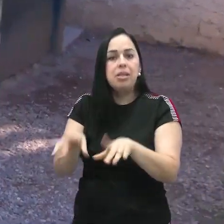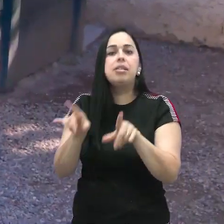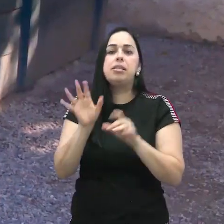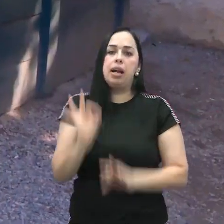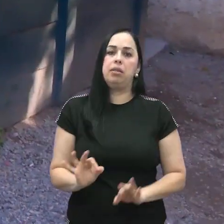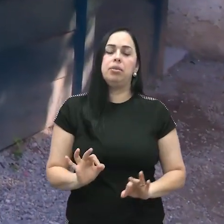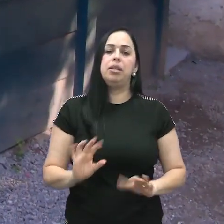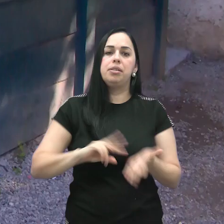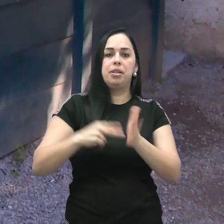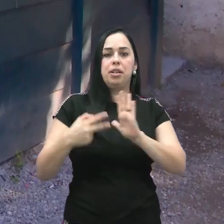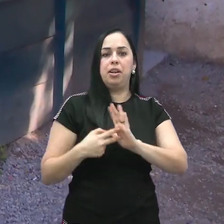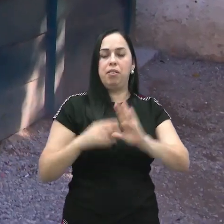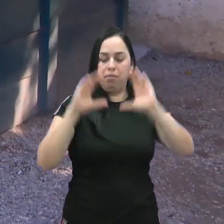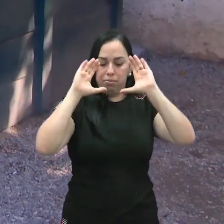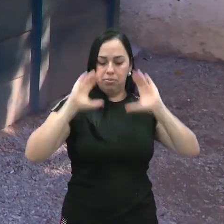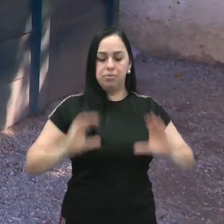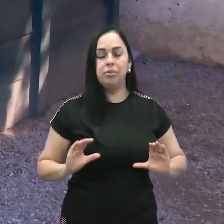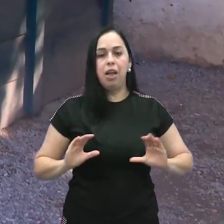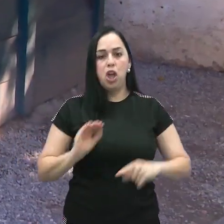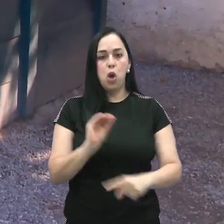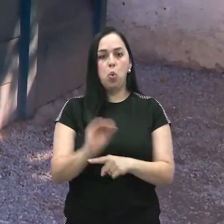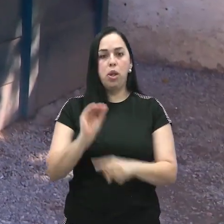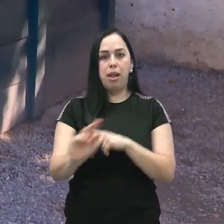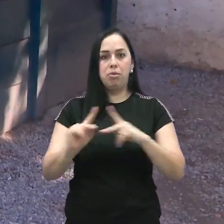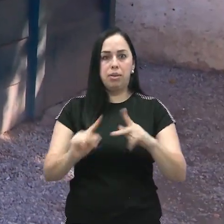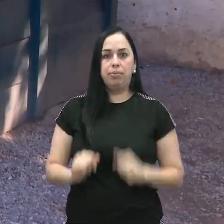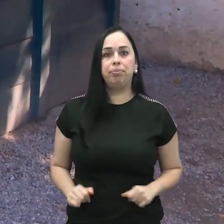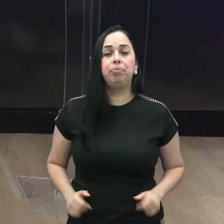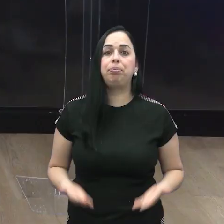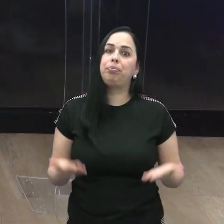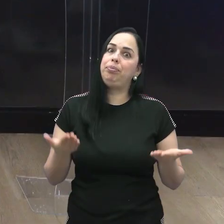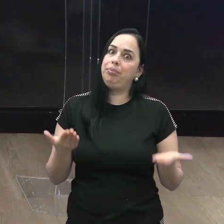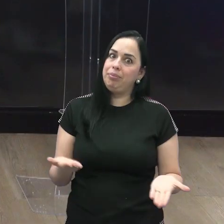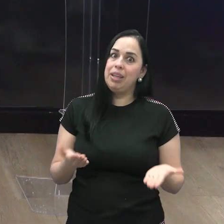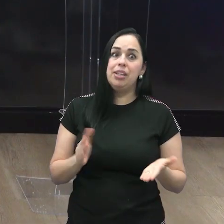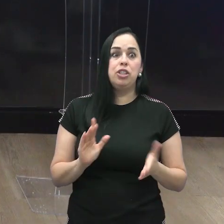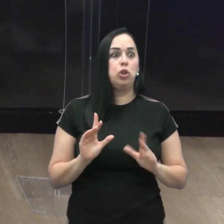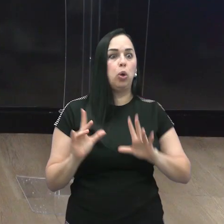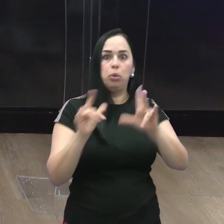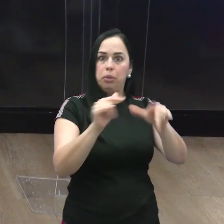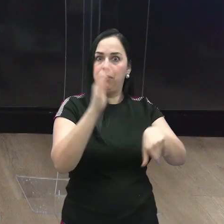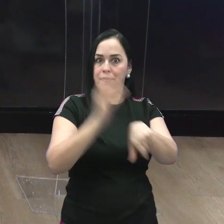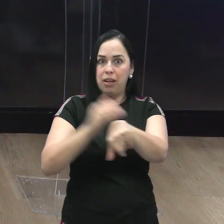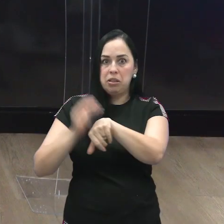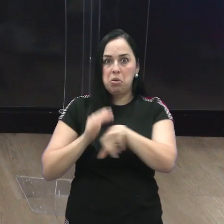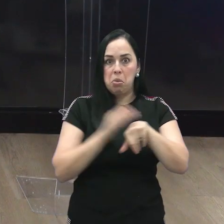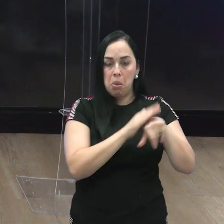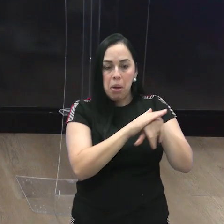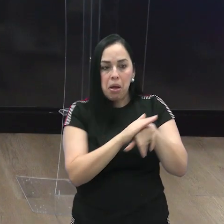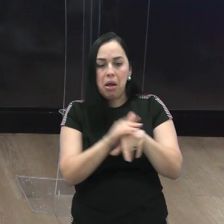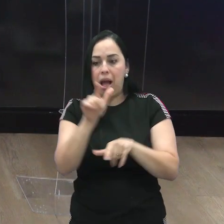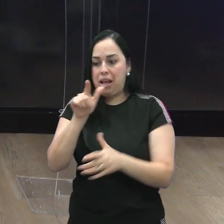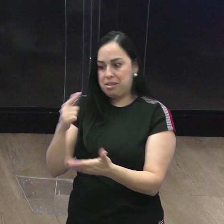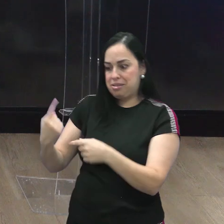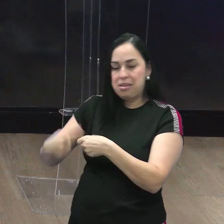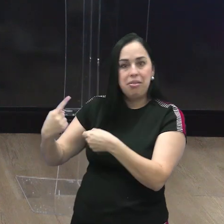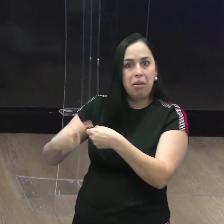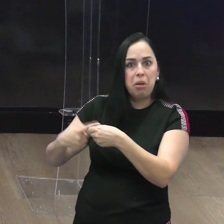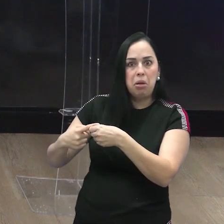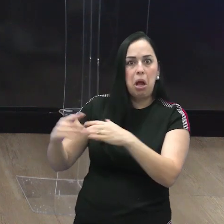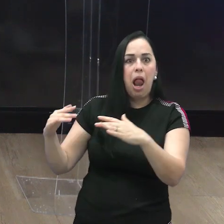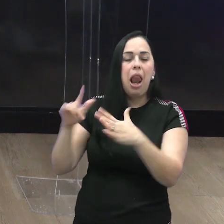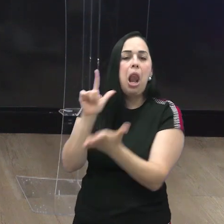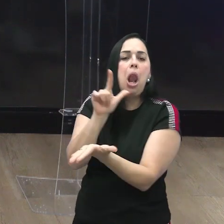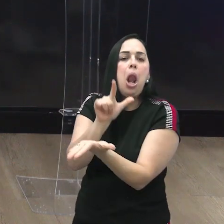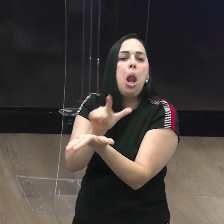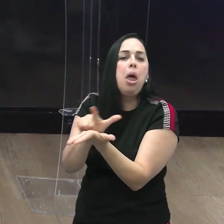é um exemplo de cidadania e cuidado com a nossa cidade. É isso, se todo mundo fizer a sua parte, a cidade fica limpa